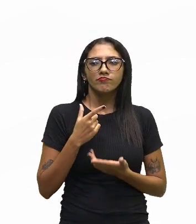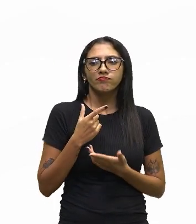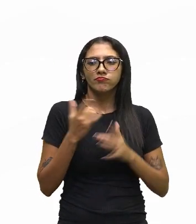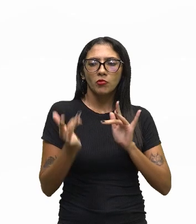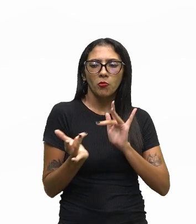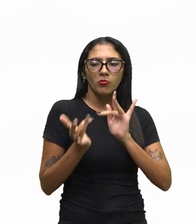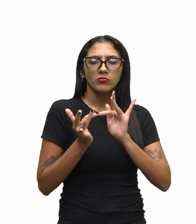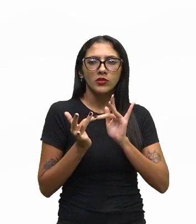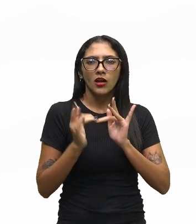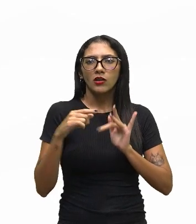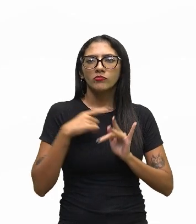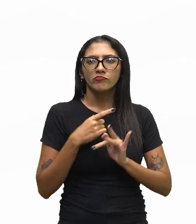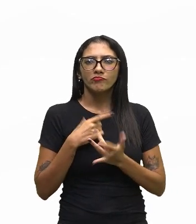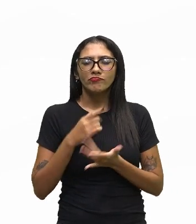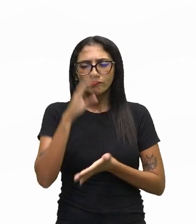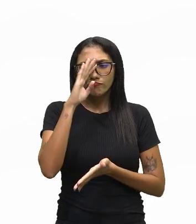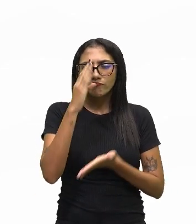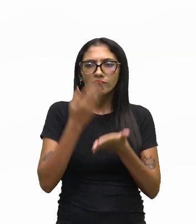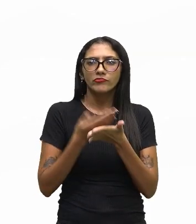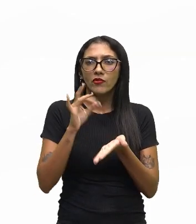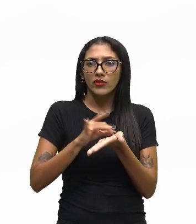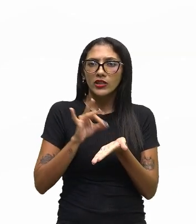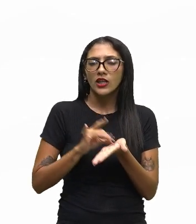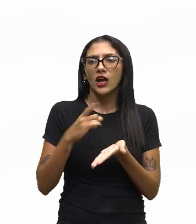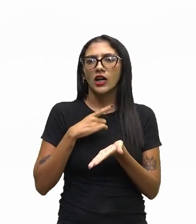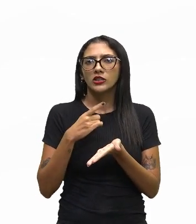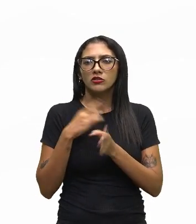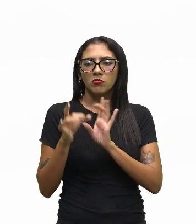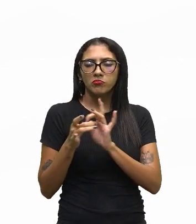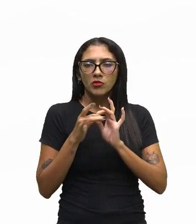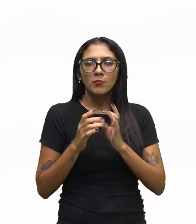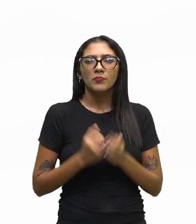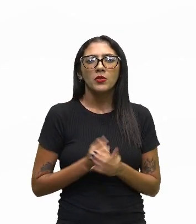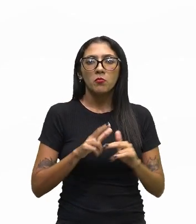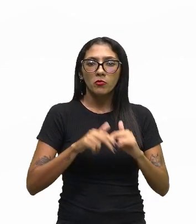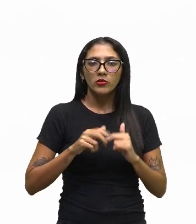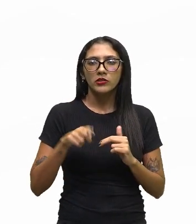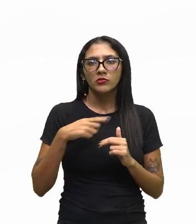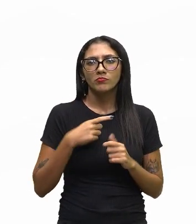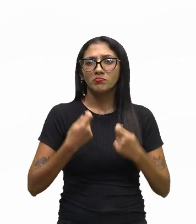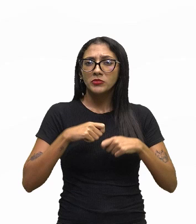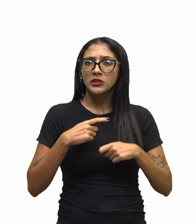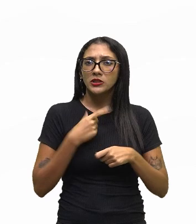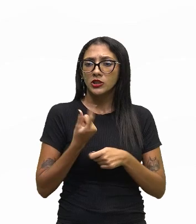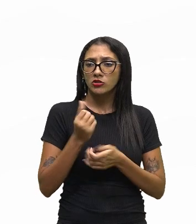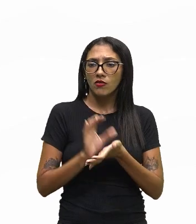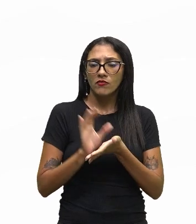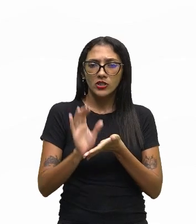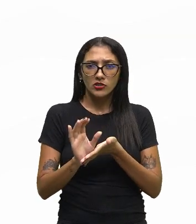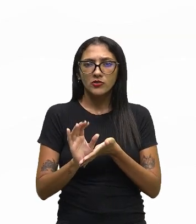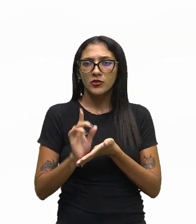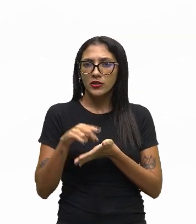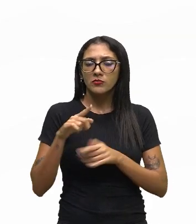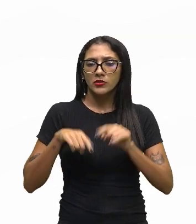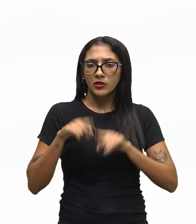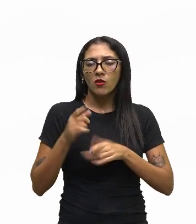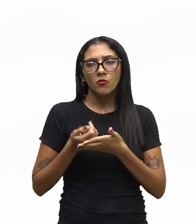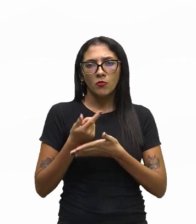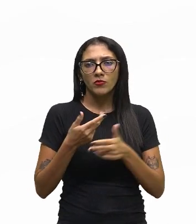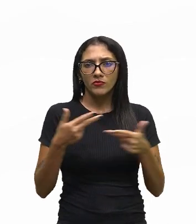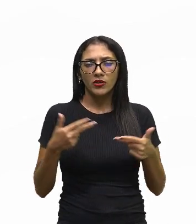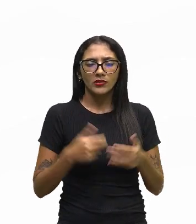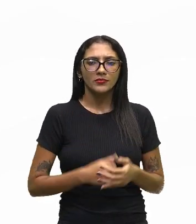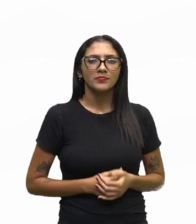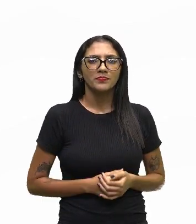ela acredita que ela tem alguma ligação e por isso ela vai investir ali. E só fazendo